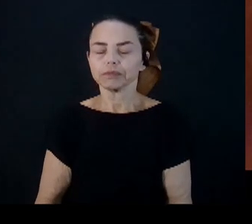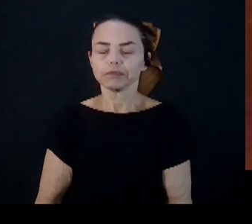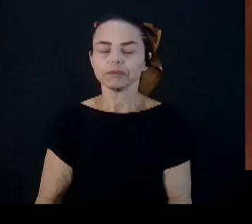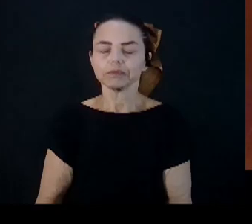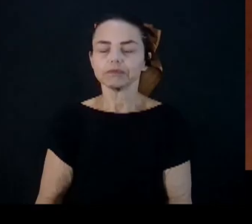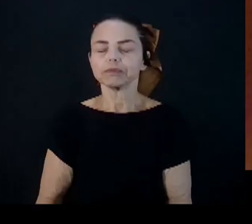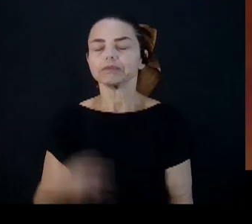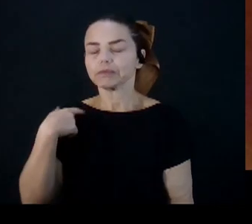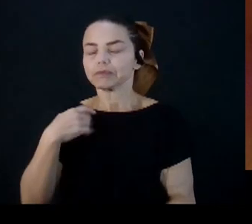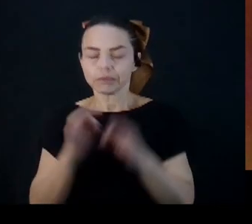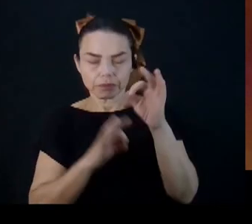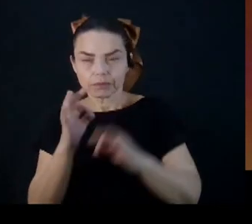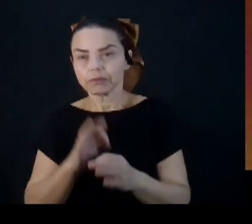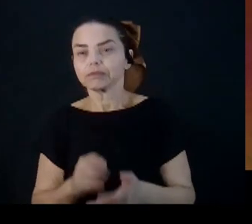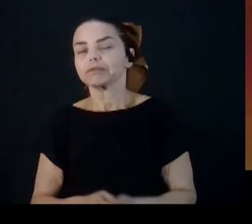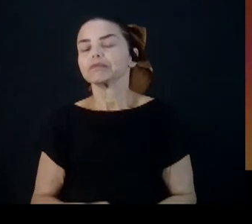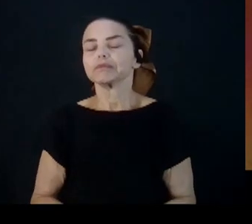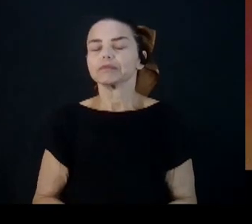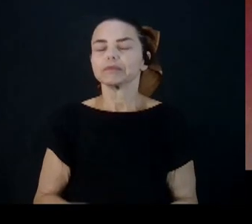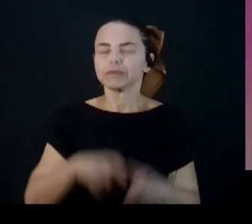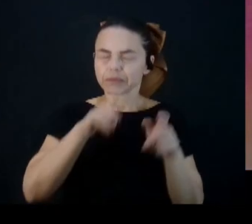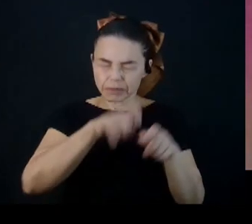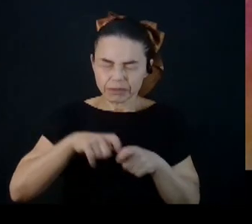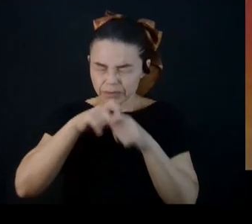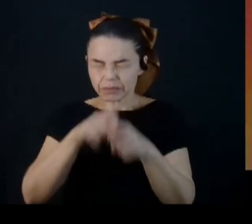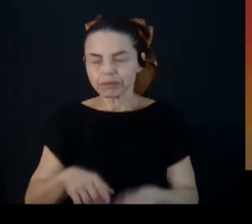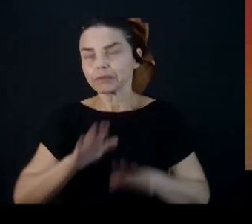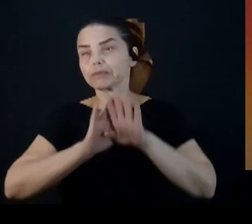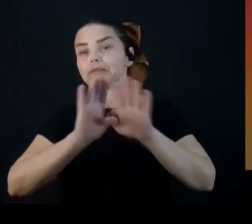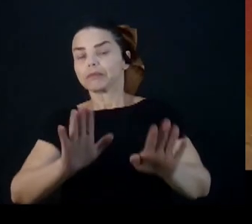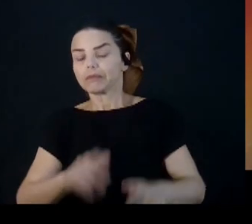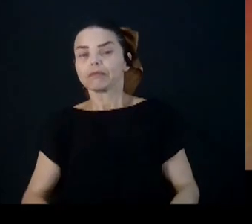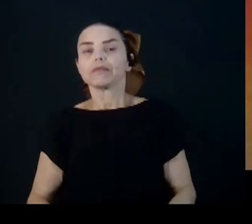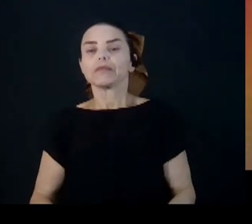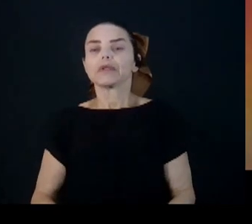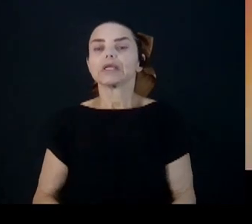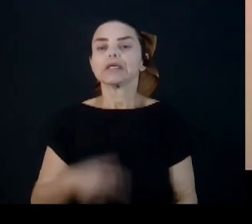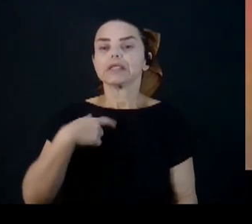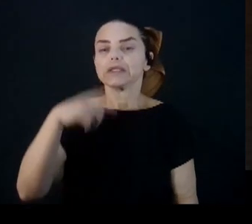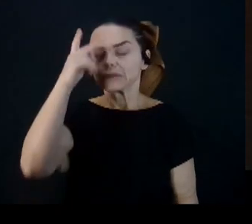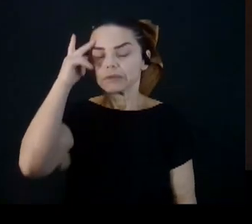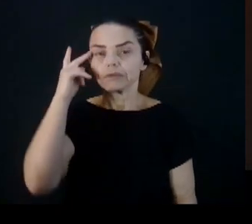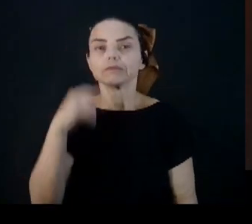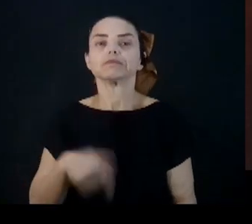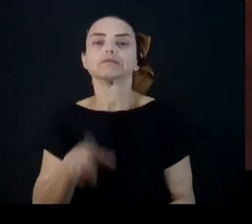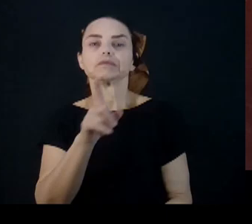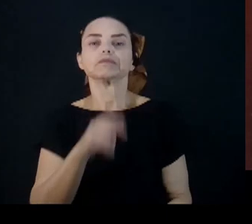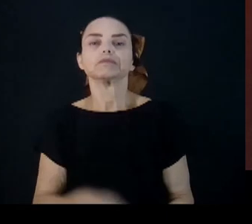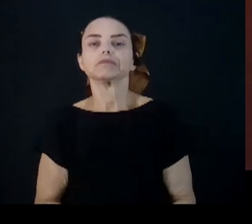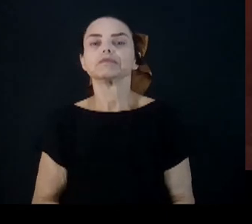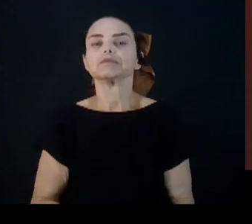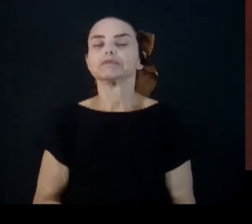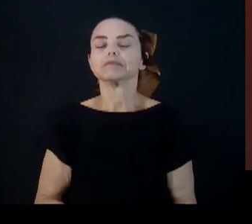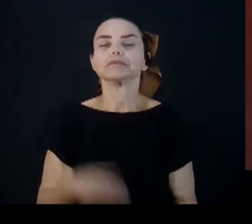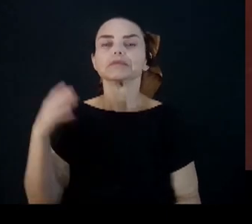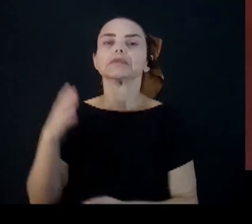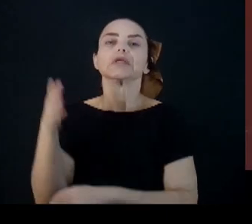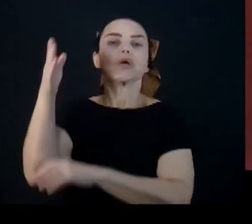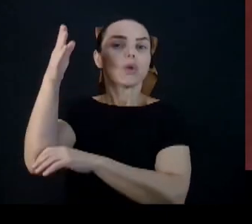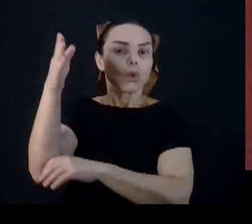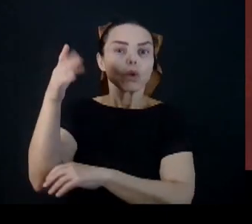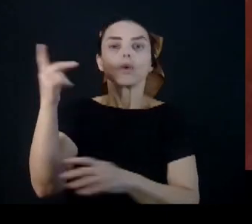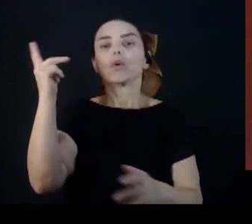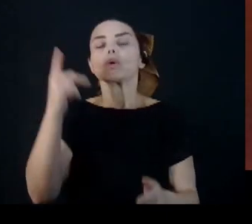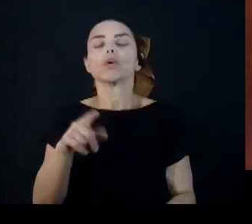colocado para as fazendas, mas tinha alguns capatazes que iam até a hospedaria em São Paulo para